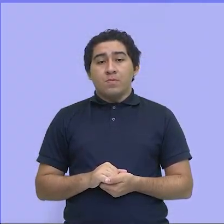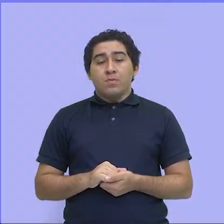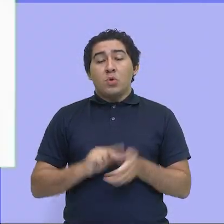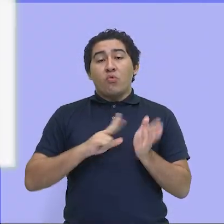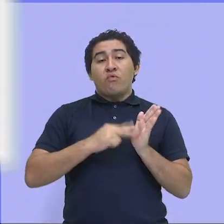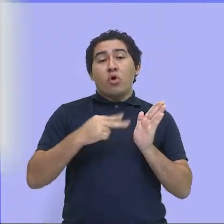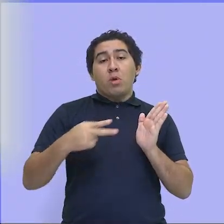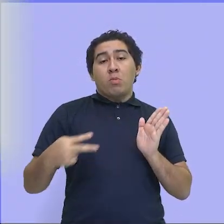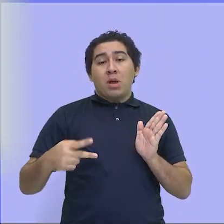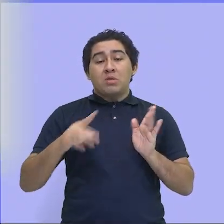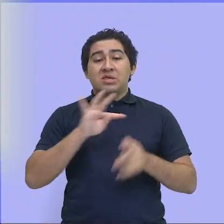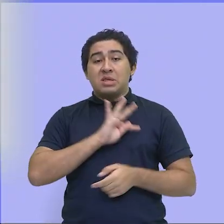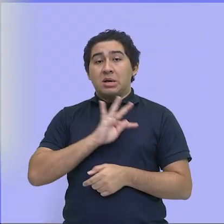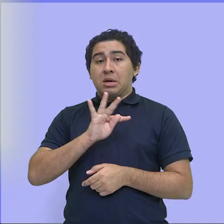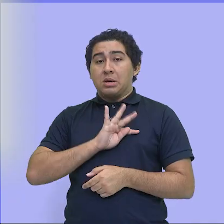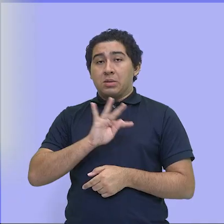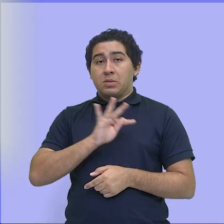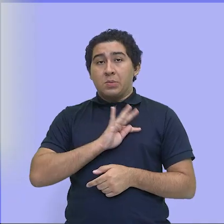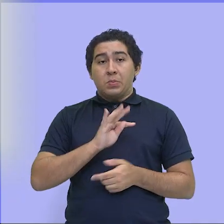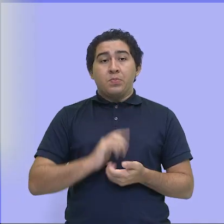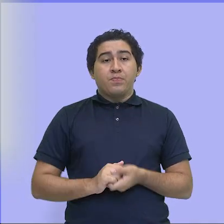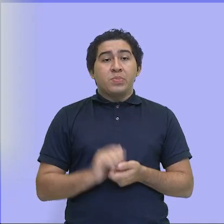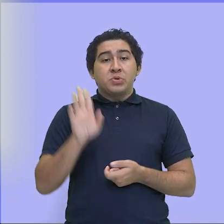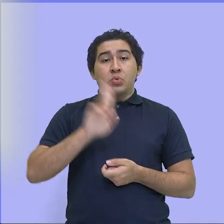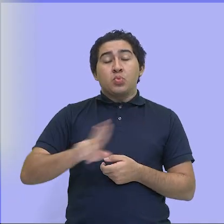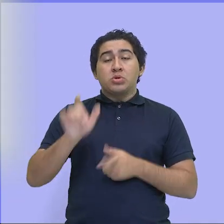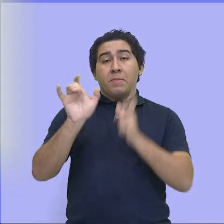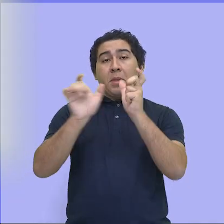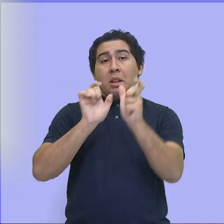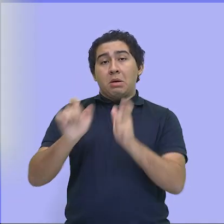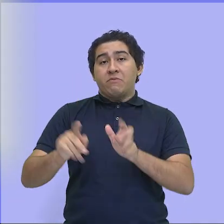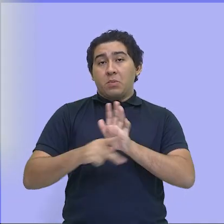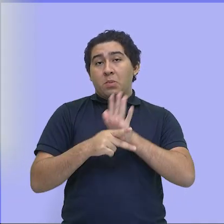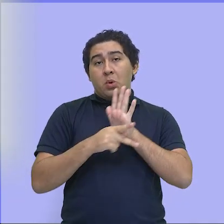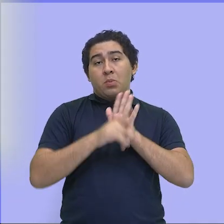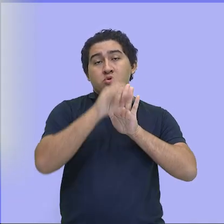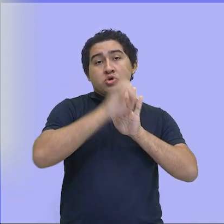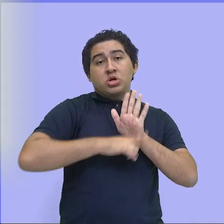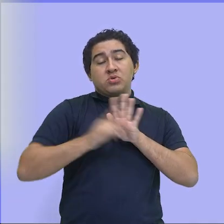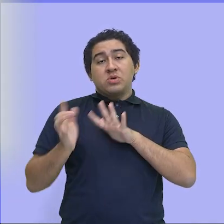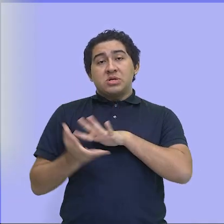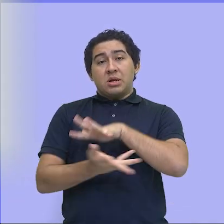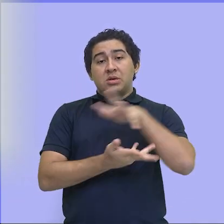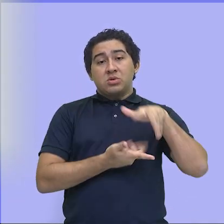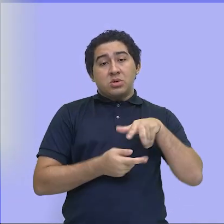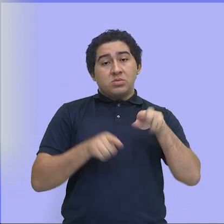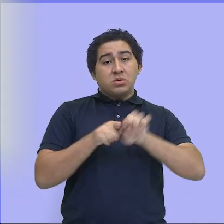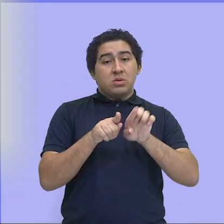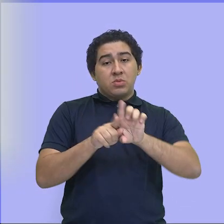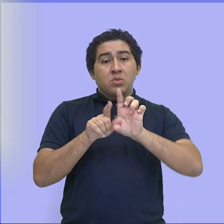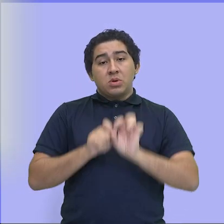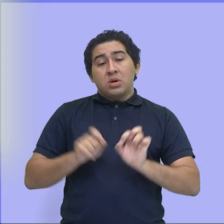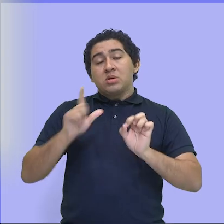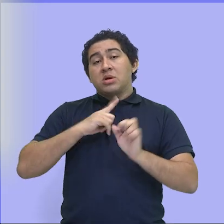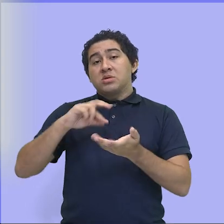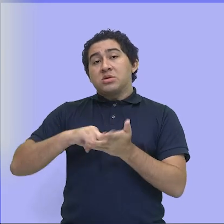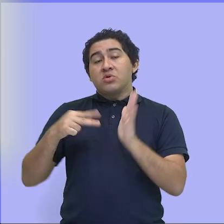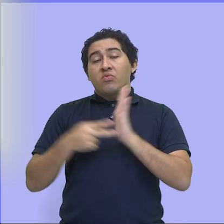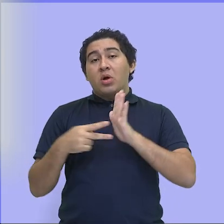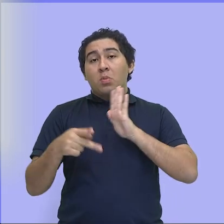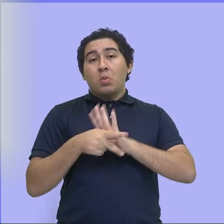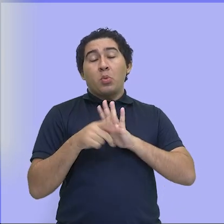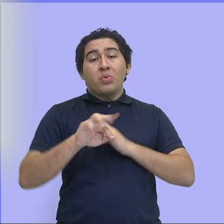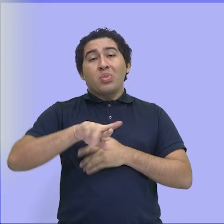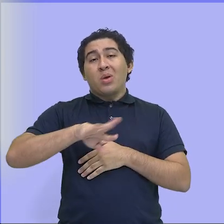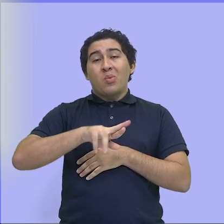Vocabulário técnico. Eles utilizam termos específicos do direito internacional, muitas das vezes com significados que não